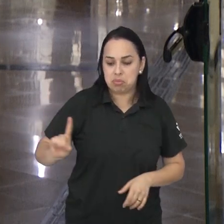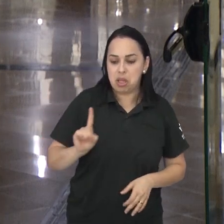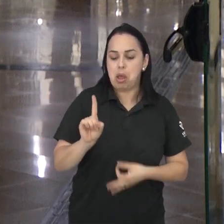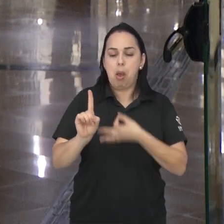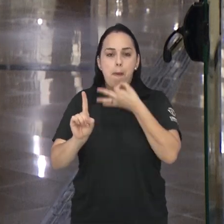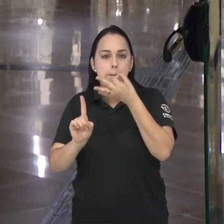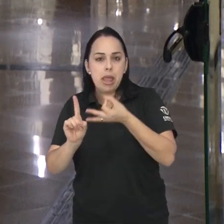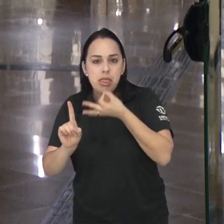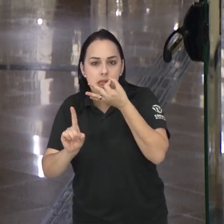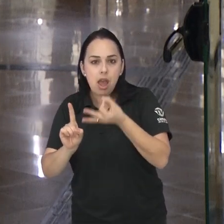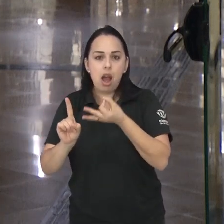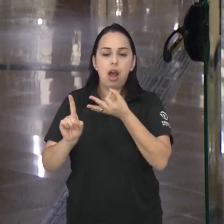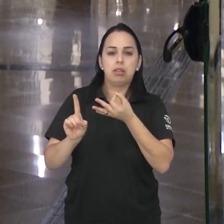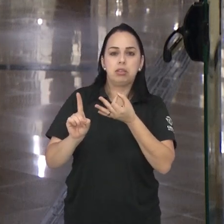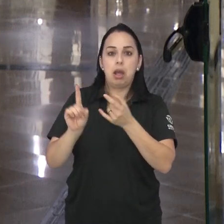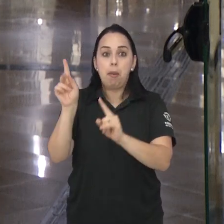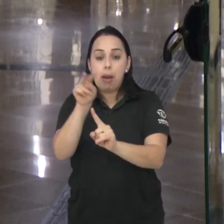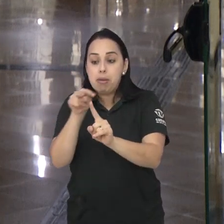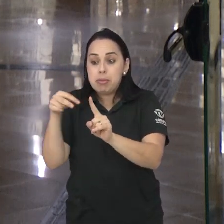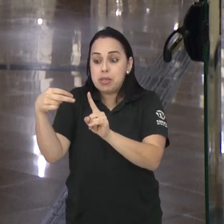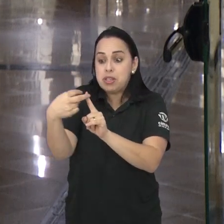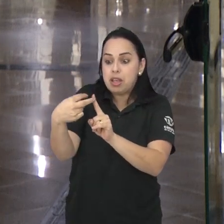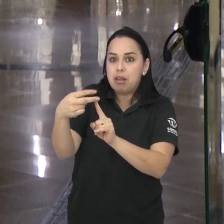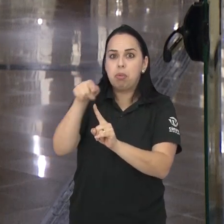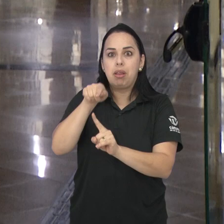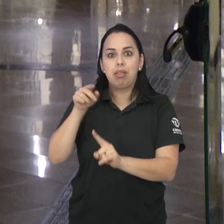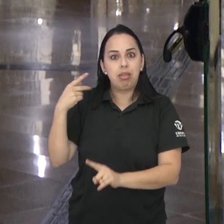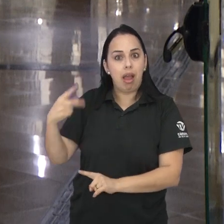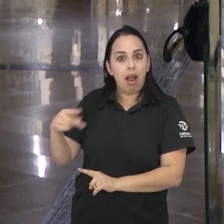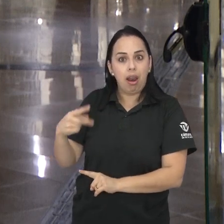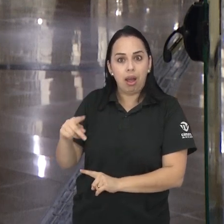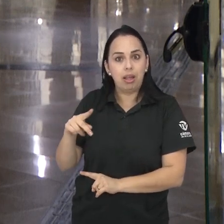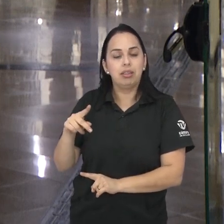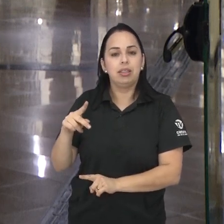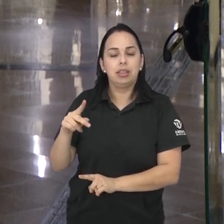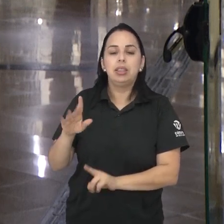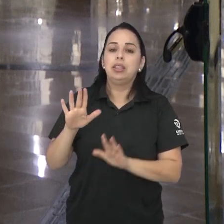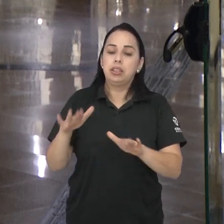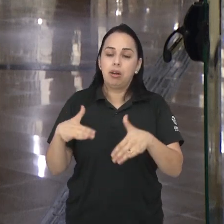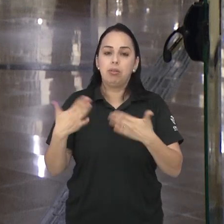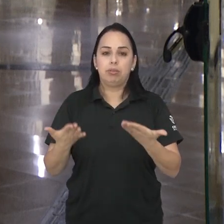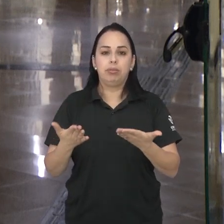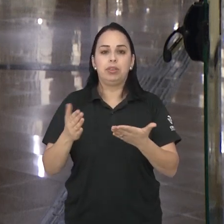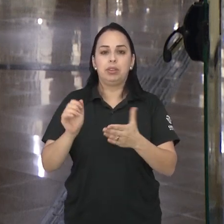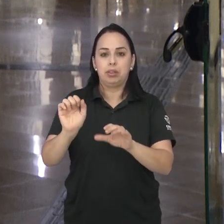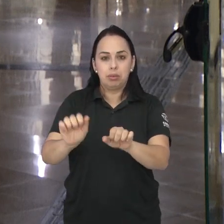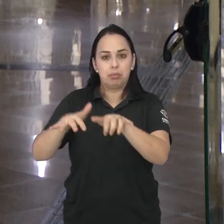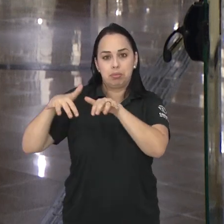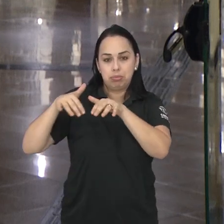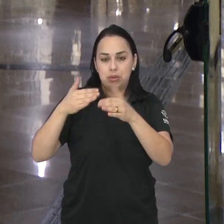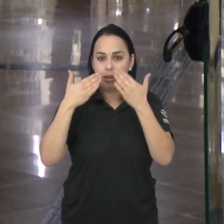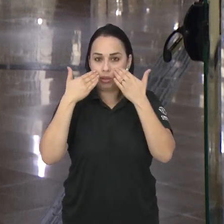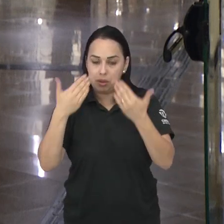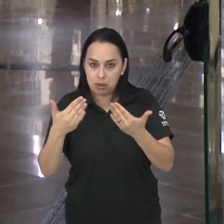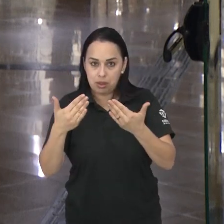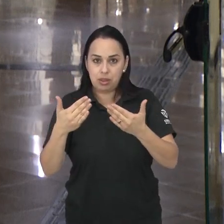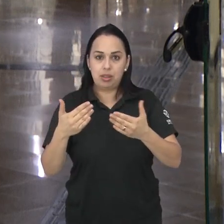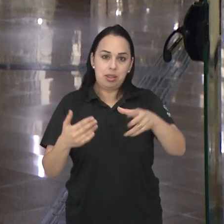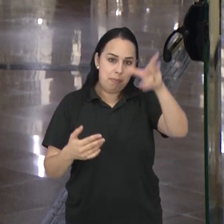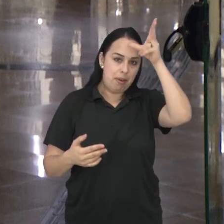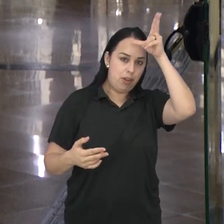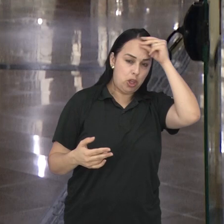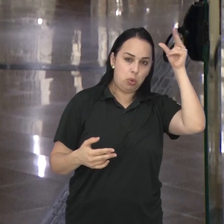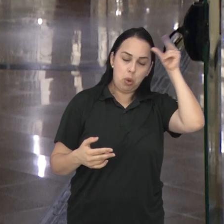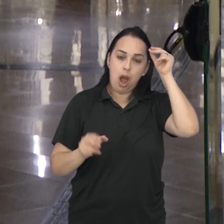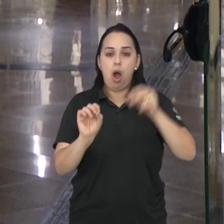trazer sugestões, trazer percepções que ela tem da cidade. Então, todas as audiências públicas, seja do Poder